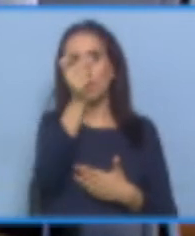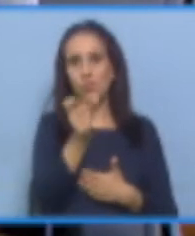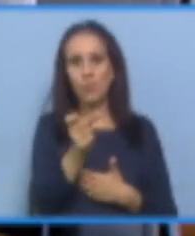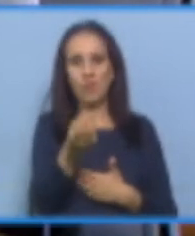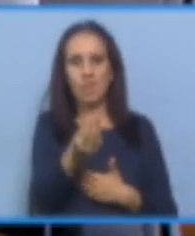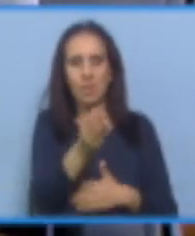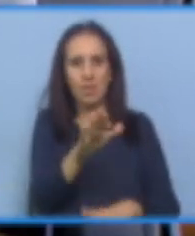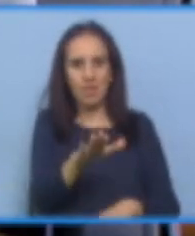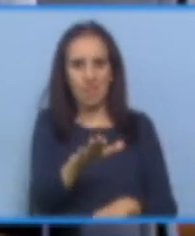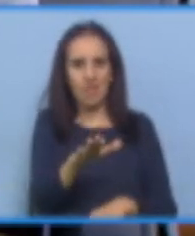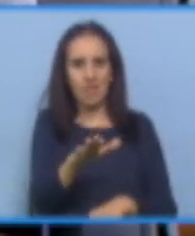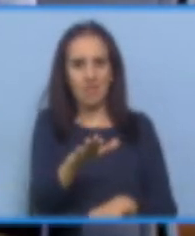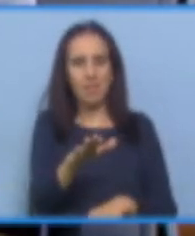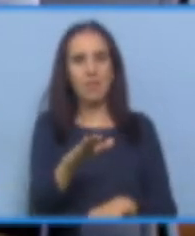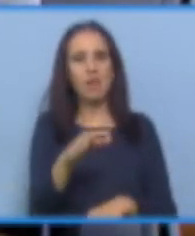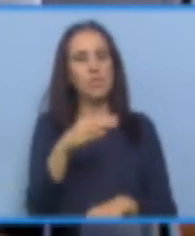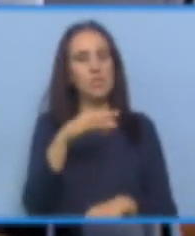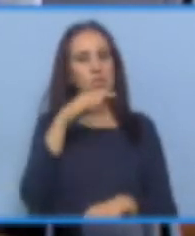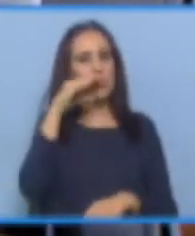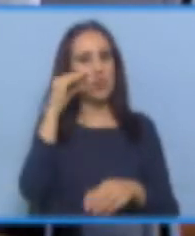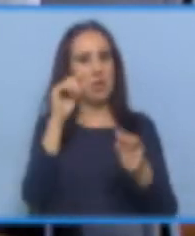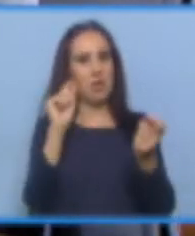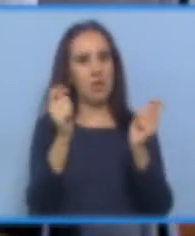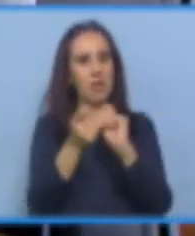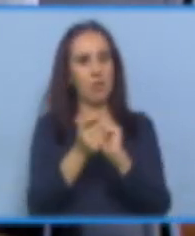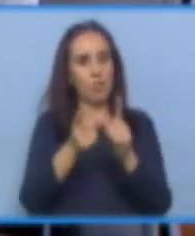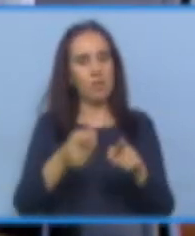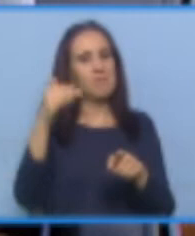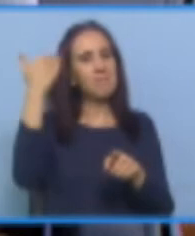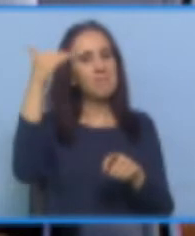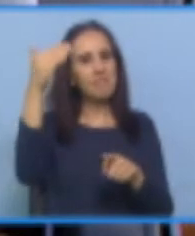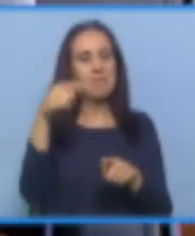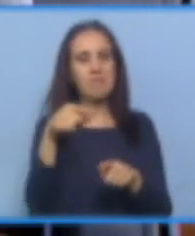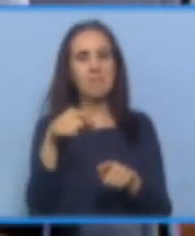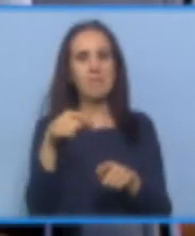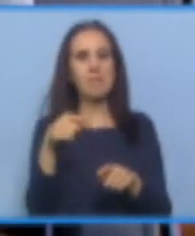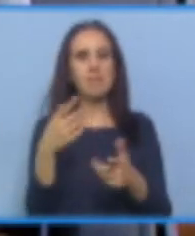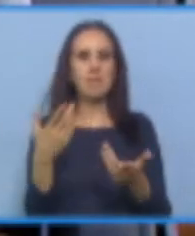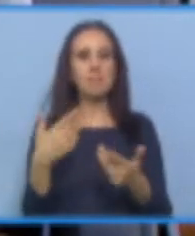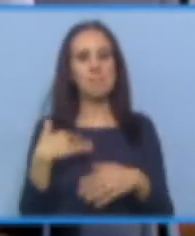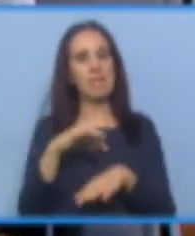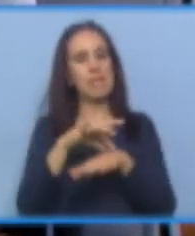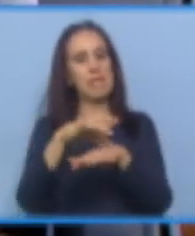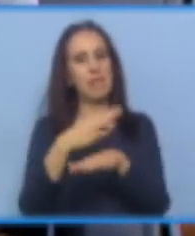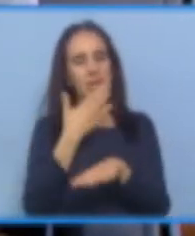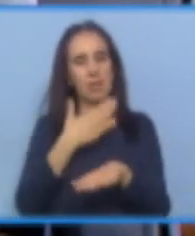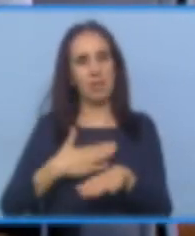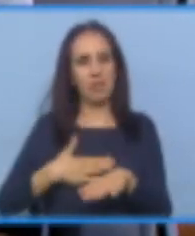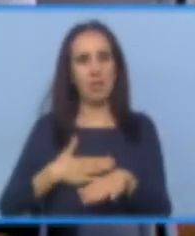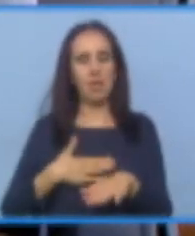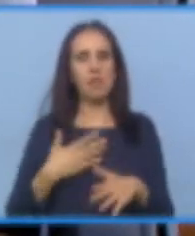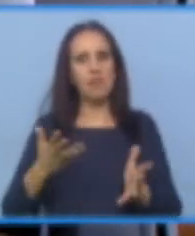aquela criança que estava a entrar na maioridade, que venha um dia mais tarde a ser aquilo que é o nosso guia e quem